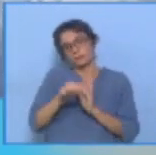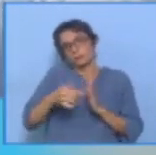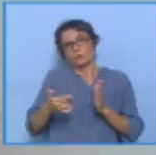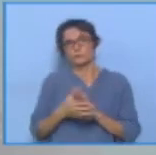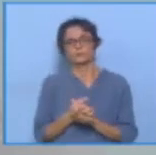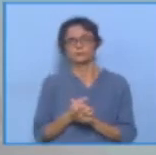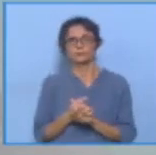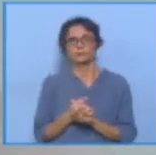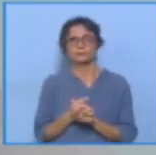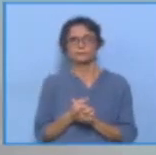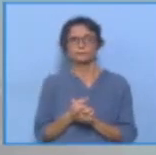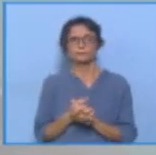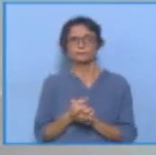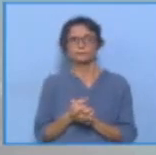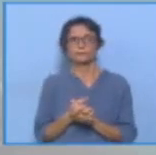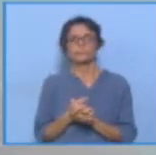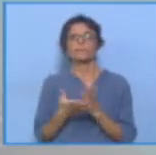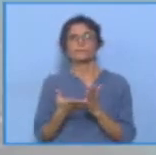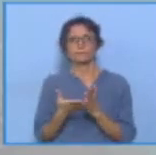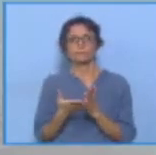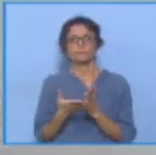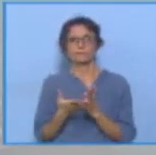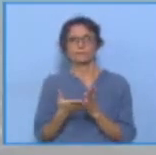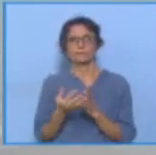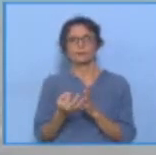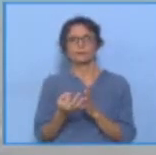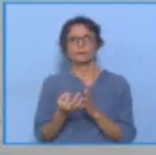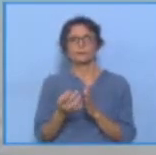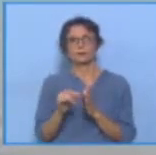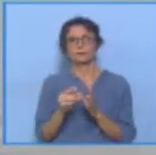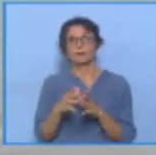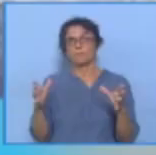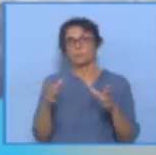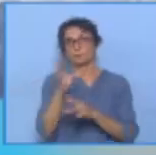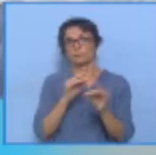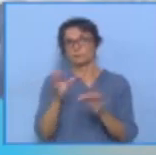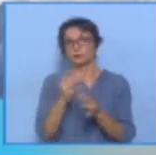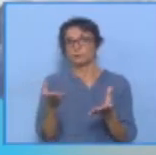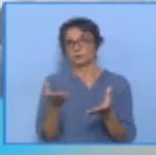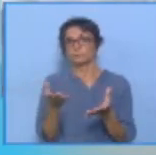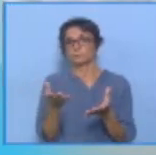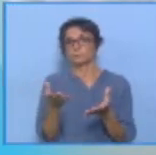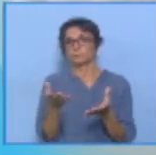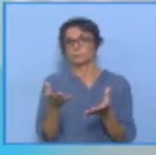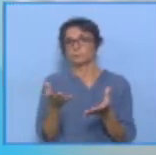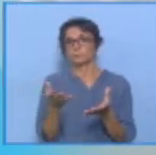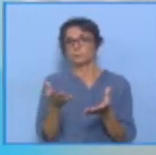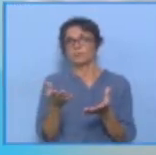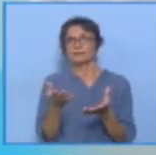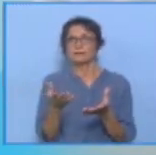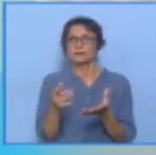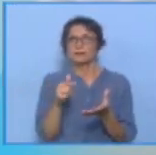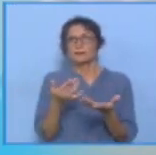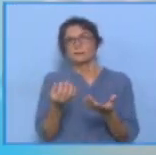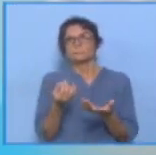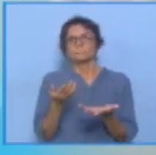relevante, de facto, a retirada da maior presença de europeus. Sim, também, embora Isso está a ser mais